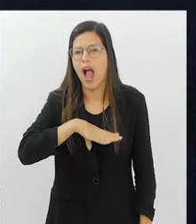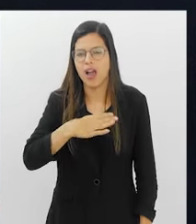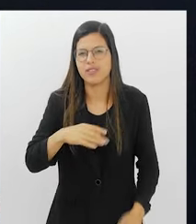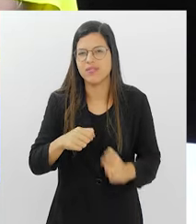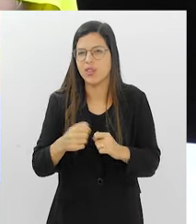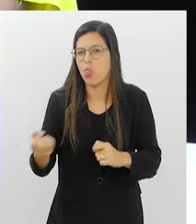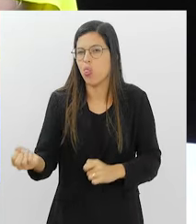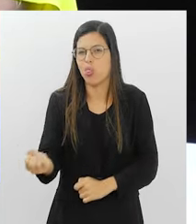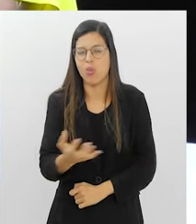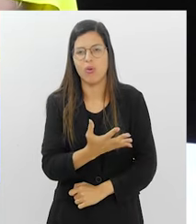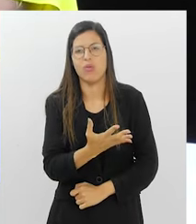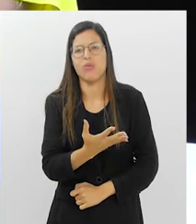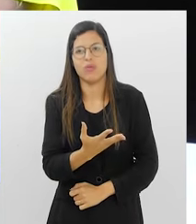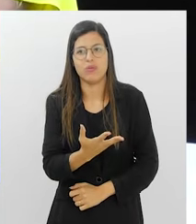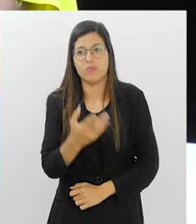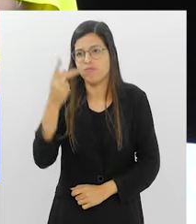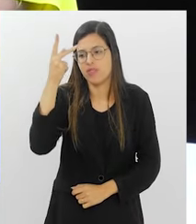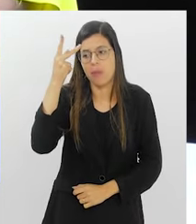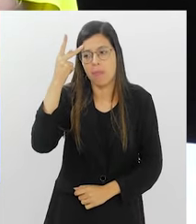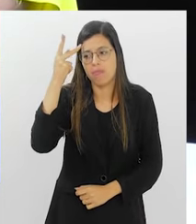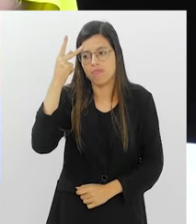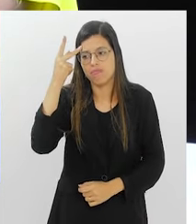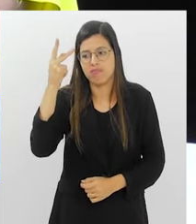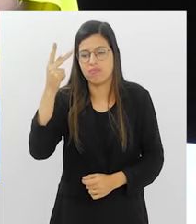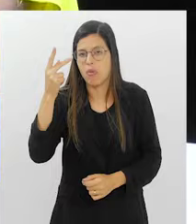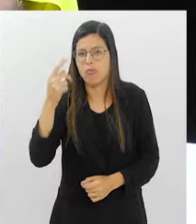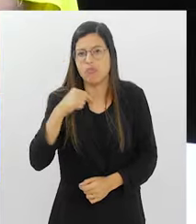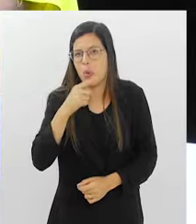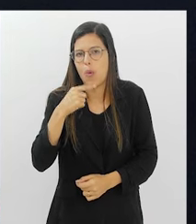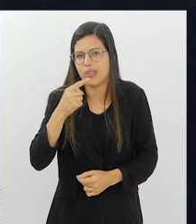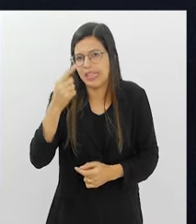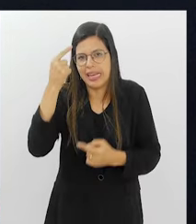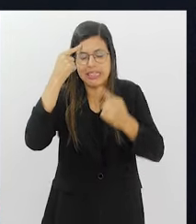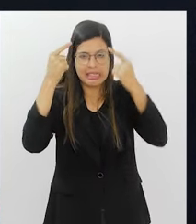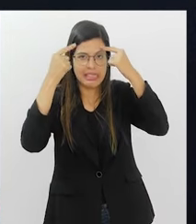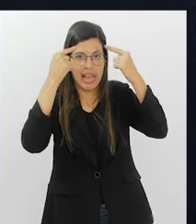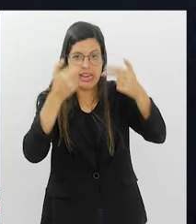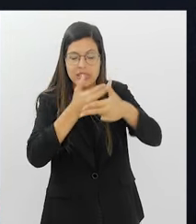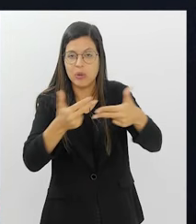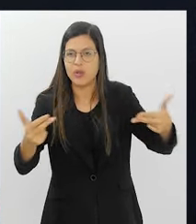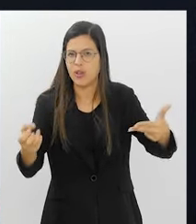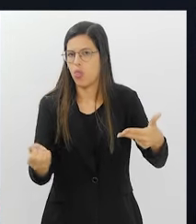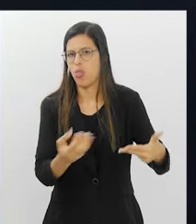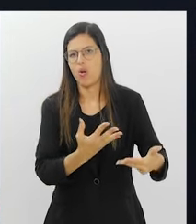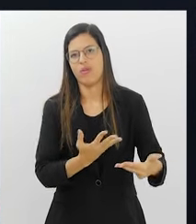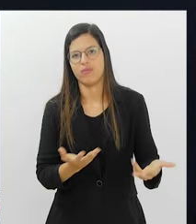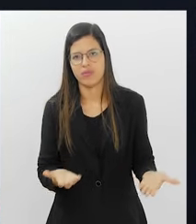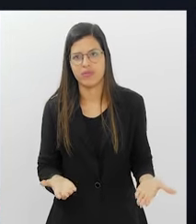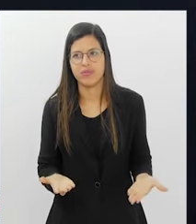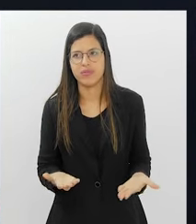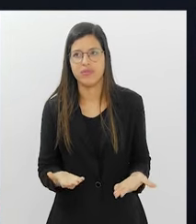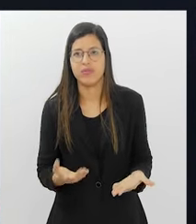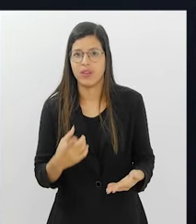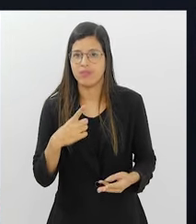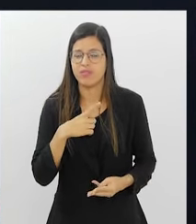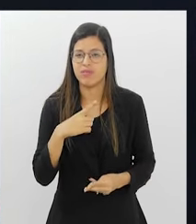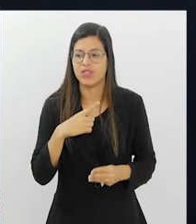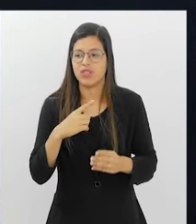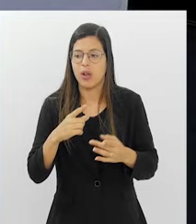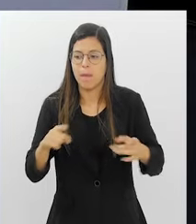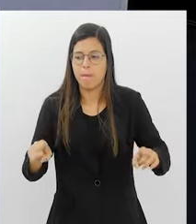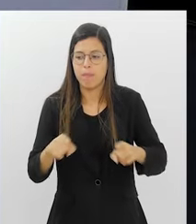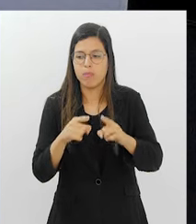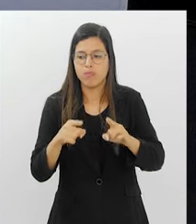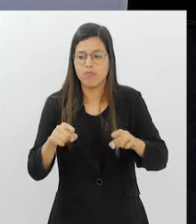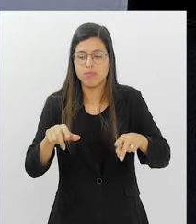apostar tudo em São Paulo a gente não consegue fazer isso São Paulo já vi comissões di frente que não tinha nenhuma conexão com o enredo e o julgamento